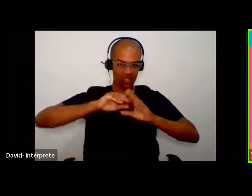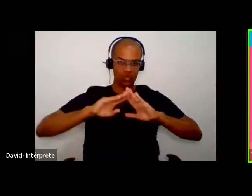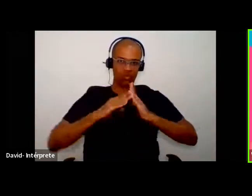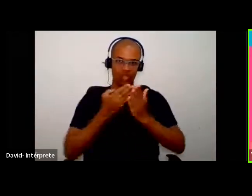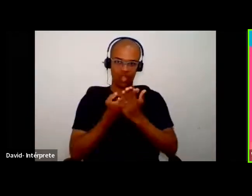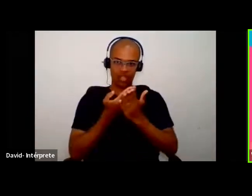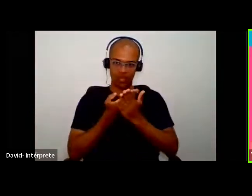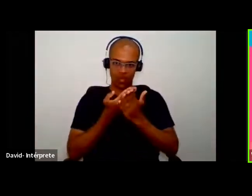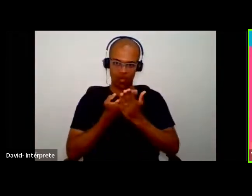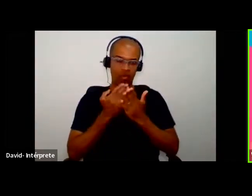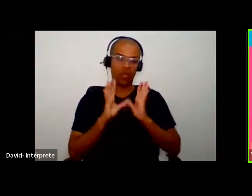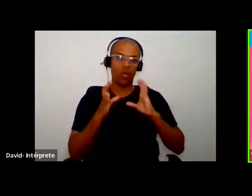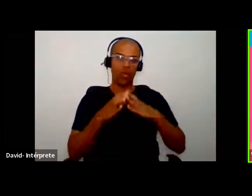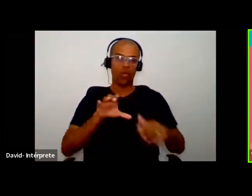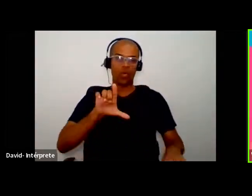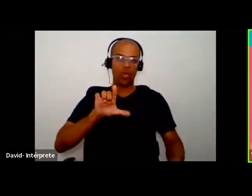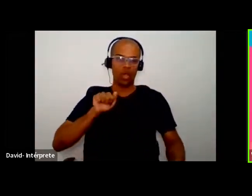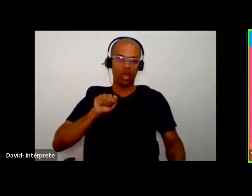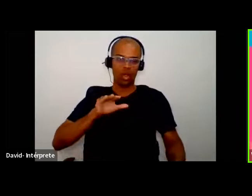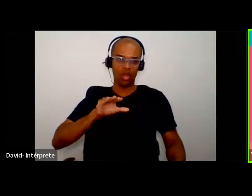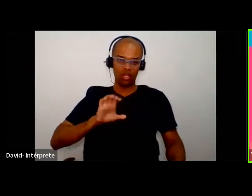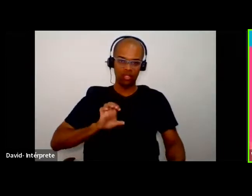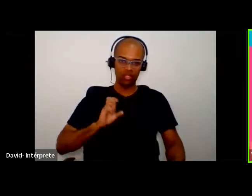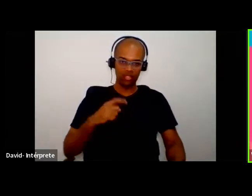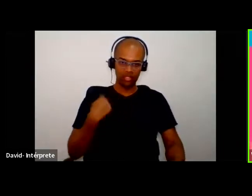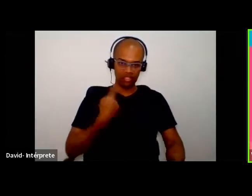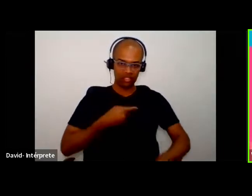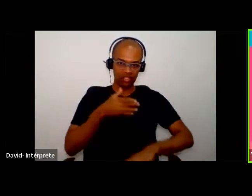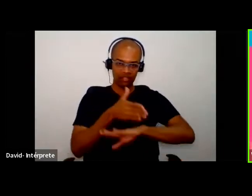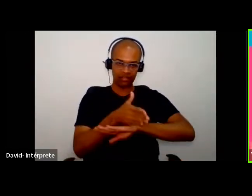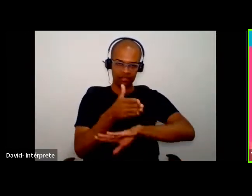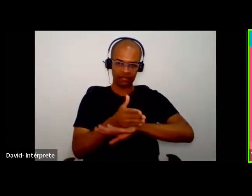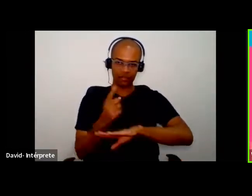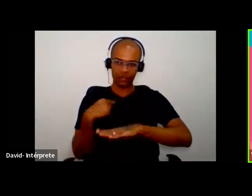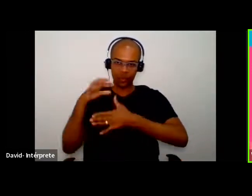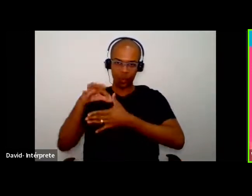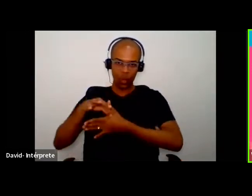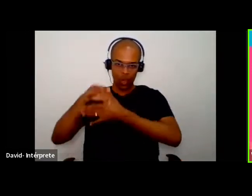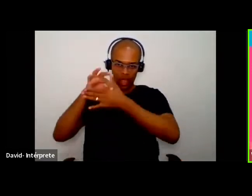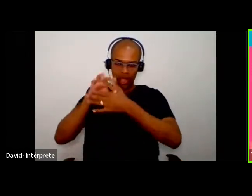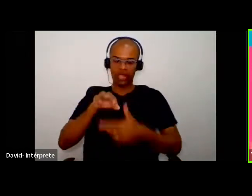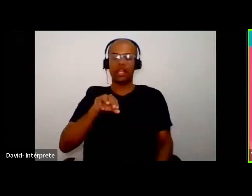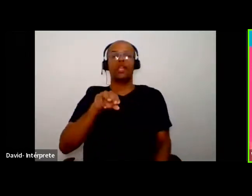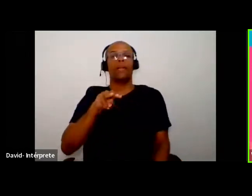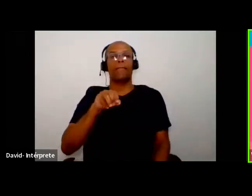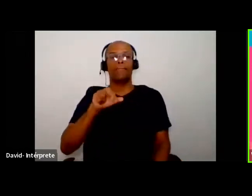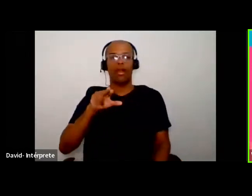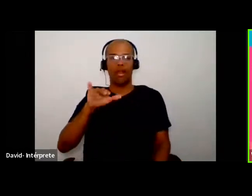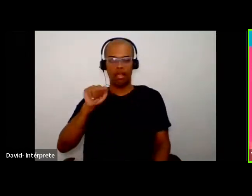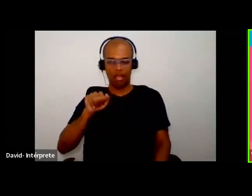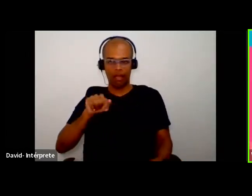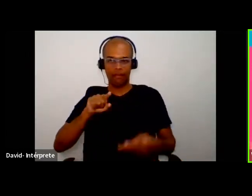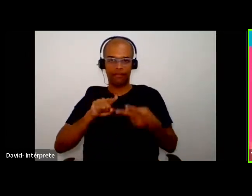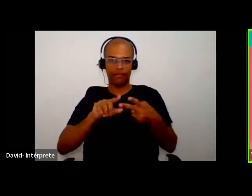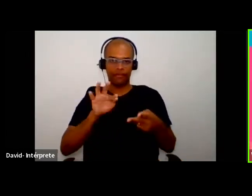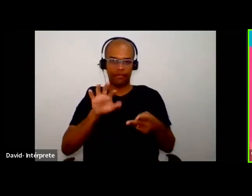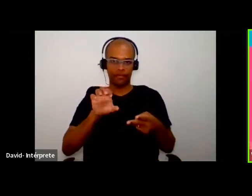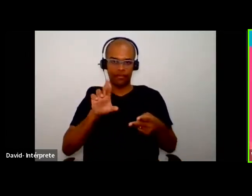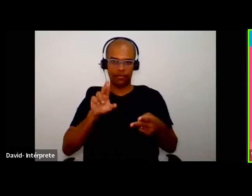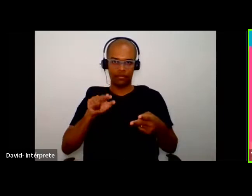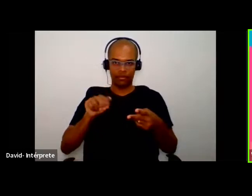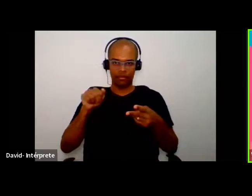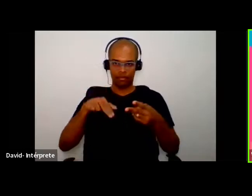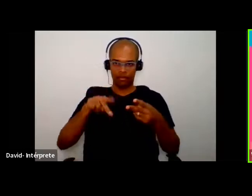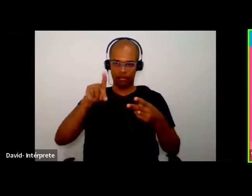nós somos parte, e que temos como líderes Maria Cecília Camargo Magalhães, Fernanda